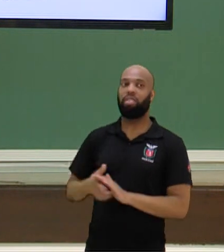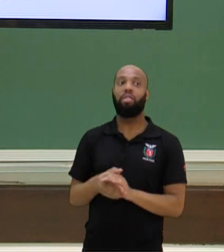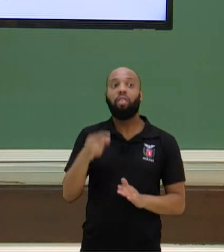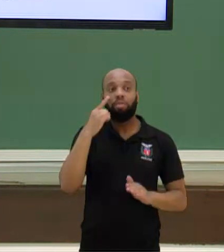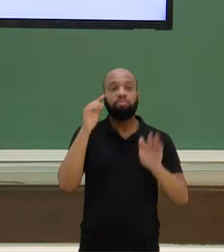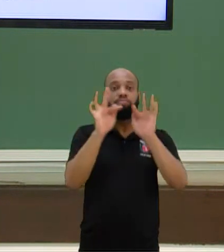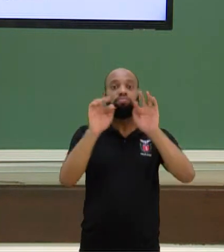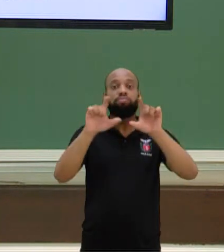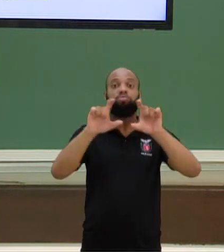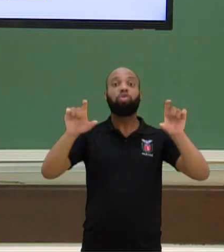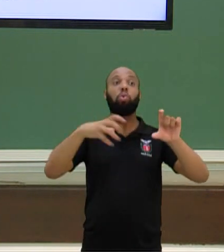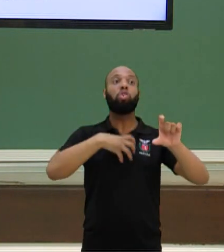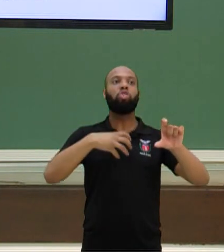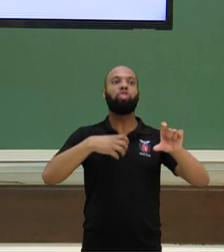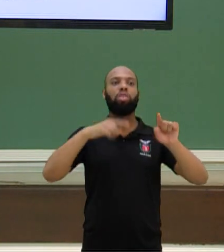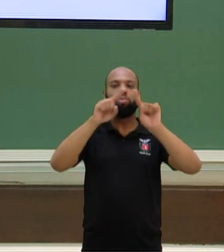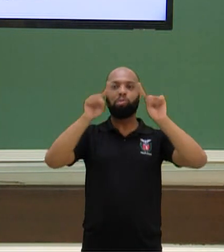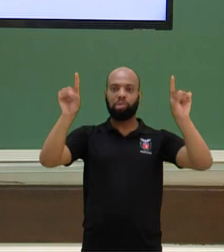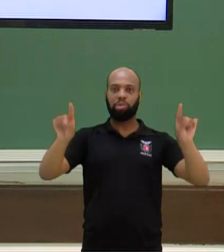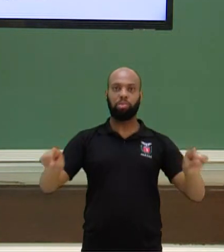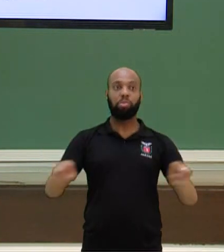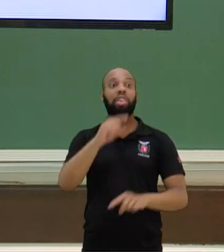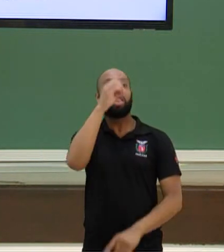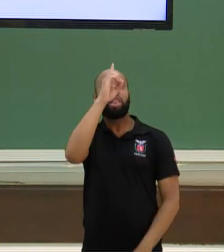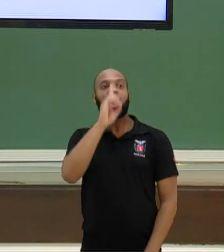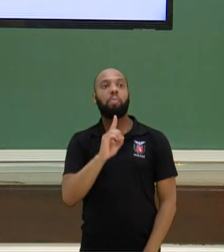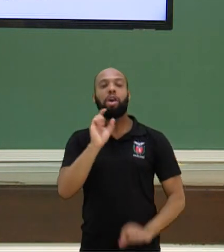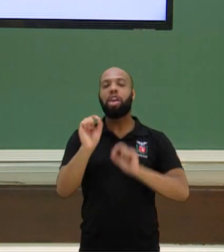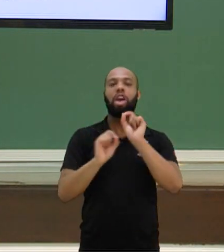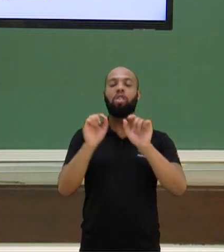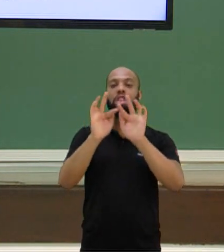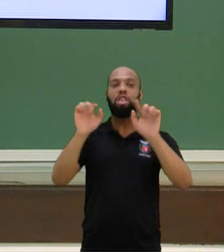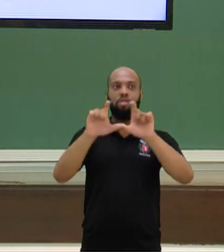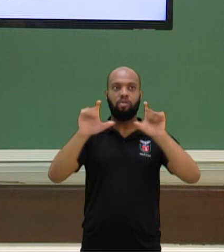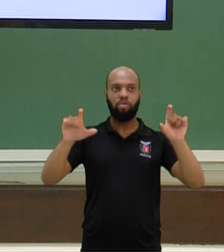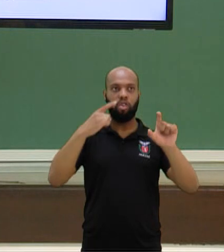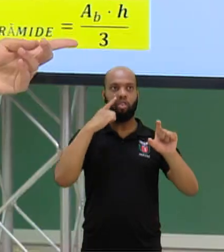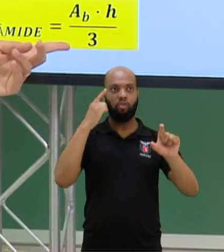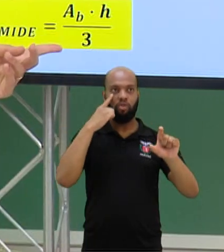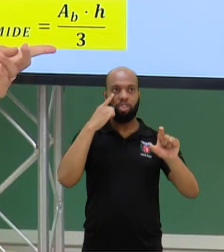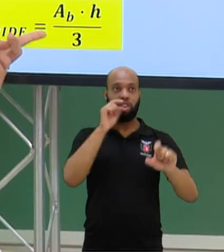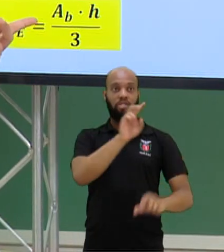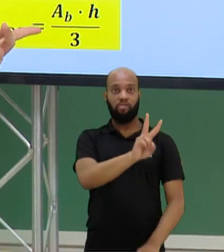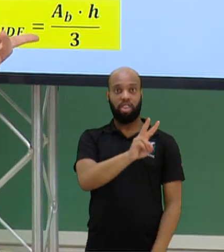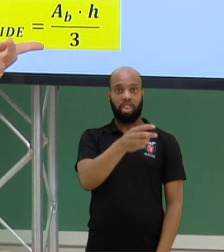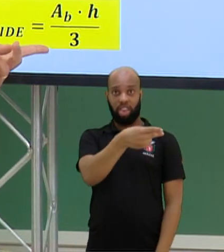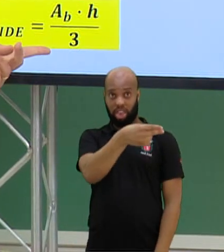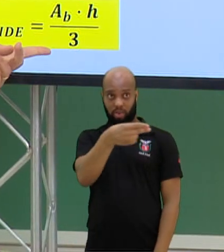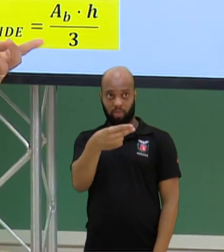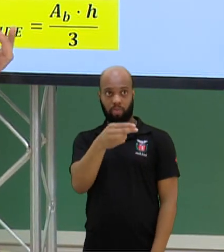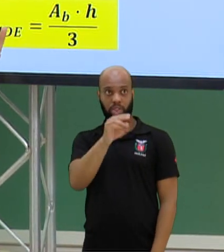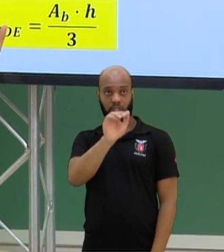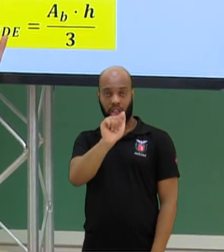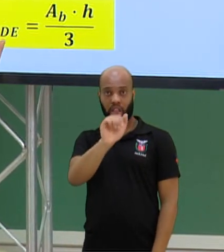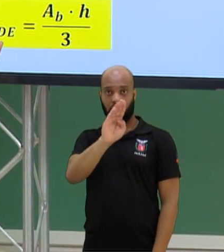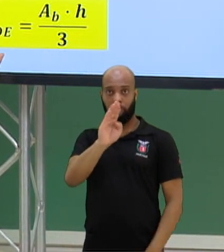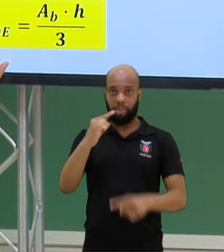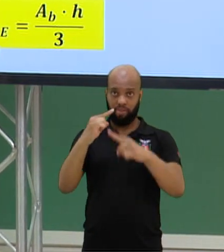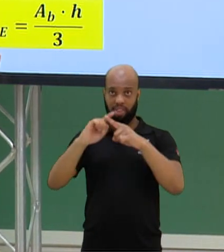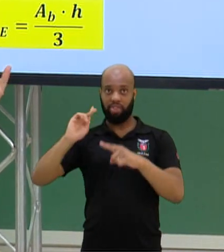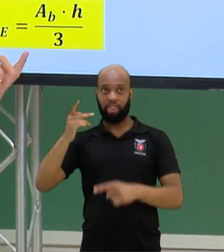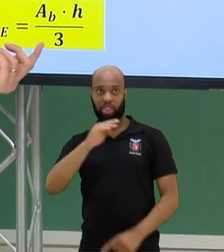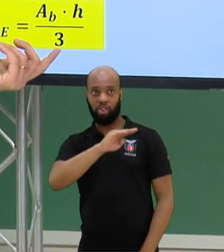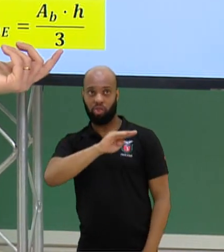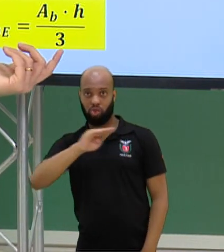fórmula, área da base vezes altura dividido por 3. Porque isso aqui é a mesma coisa que 1/3. Se eu multiplicar 1/3 aqui, certo?